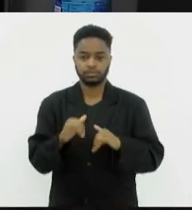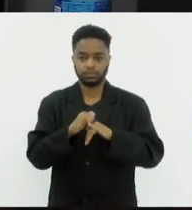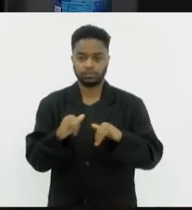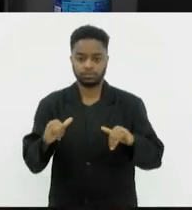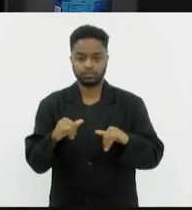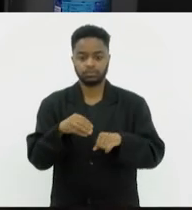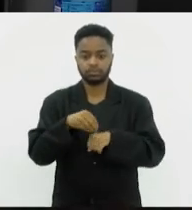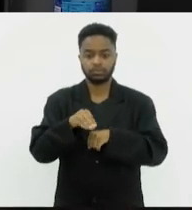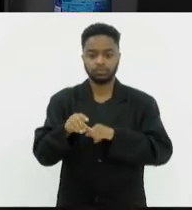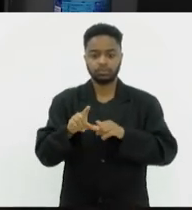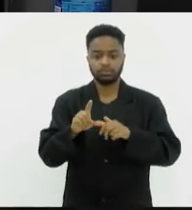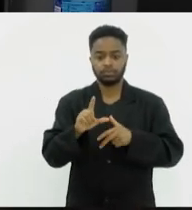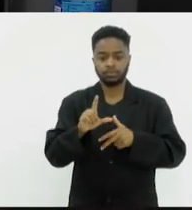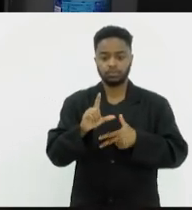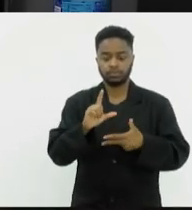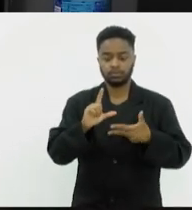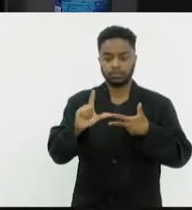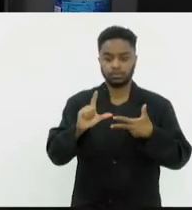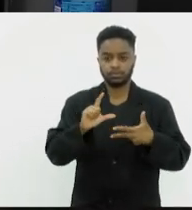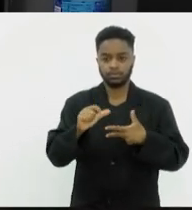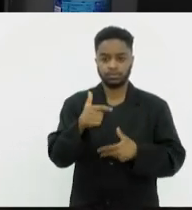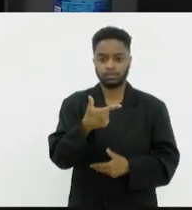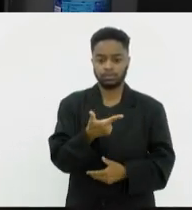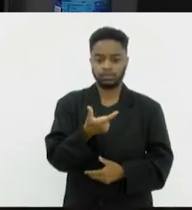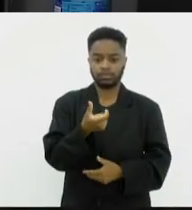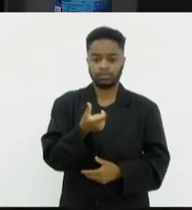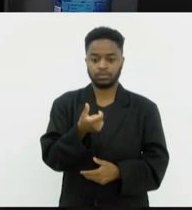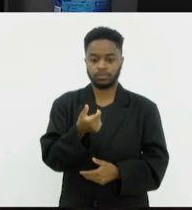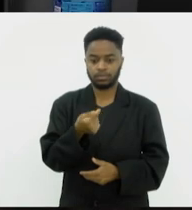Anuncio, indicação legislativa número